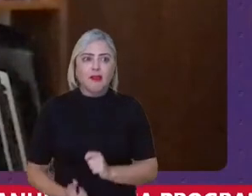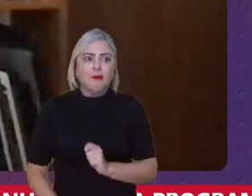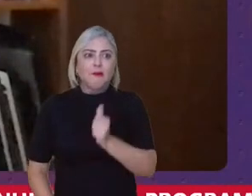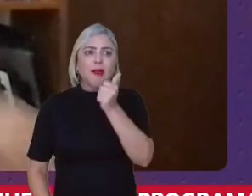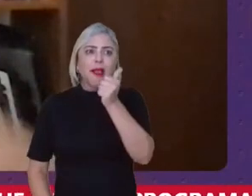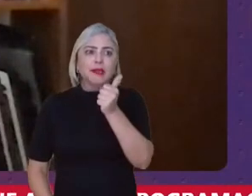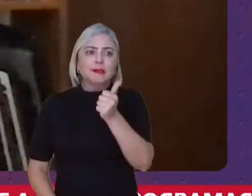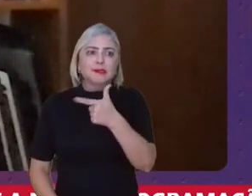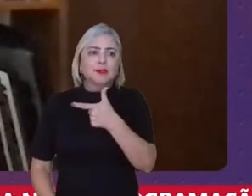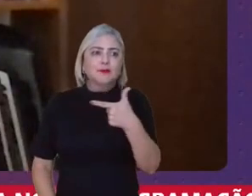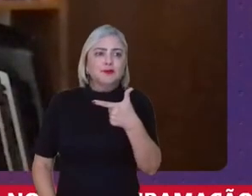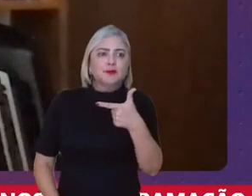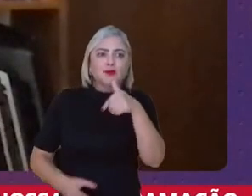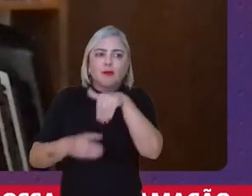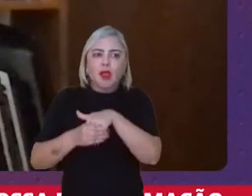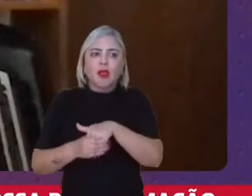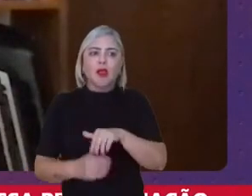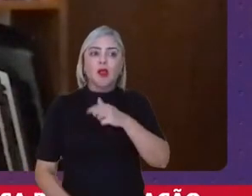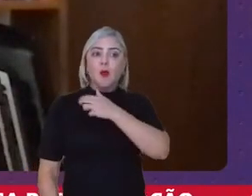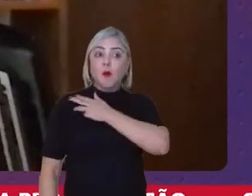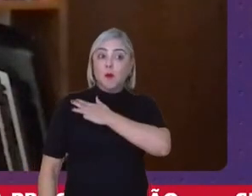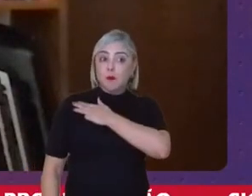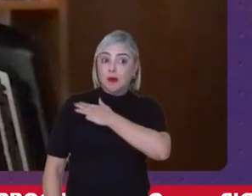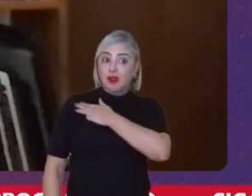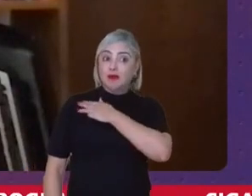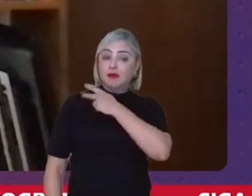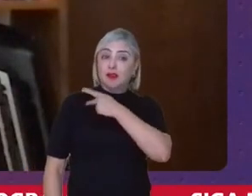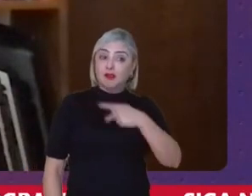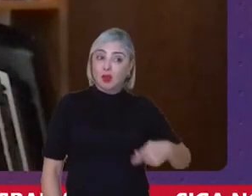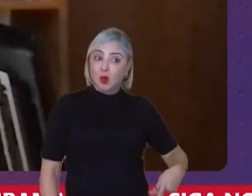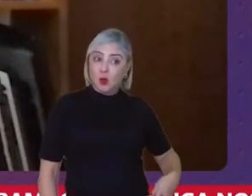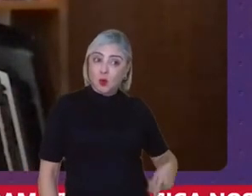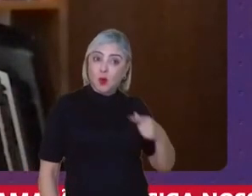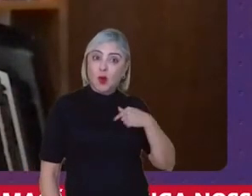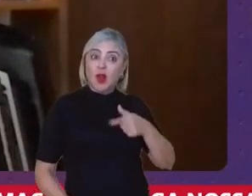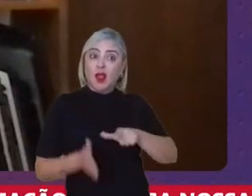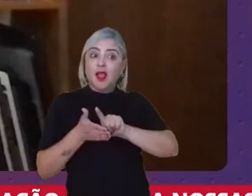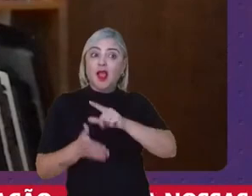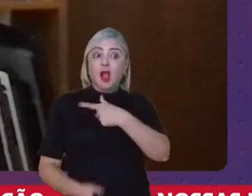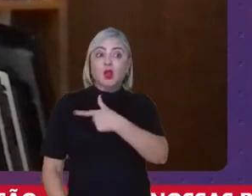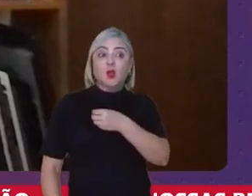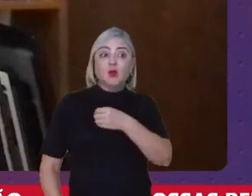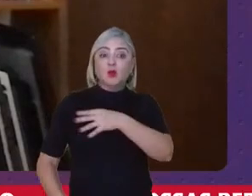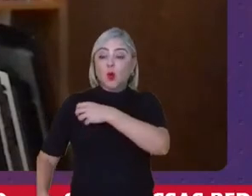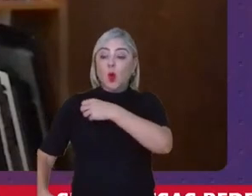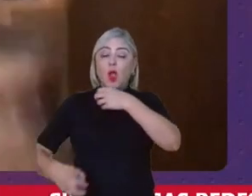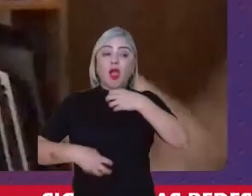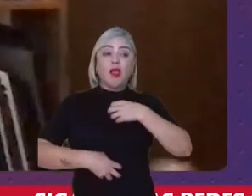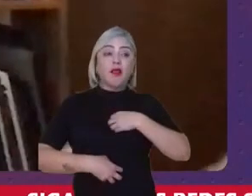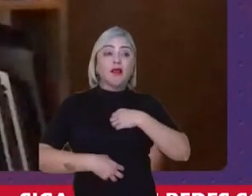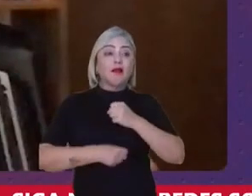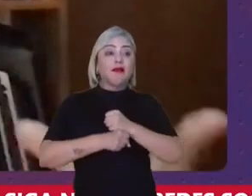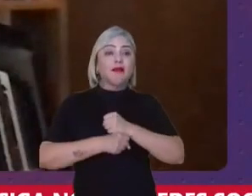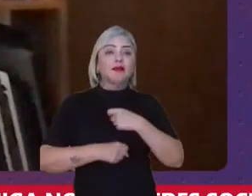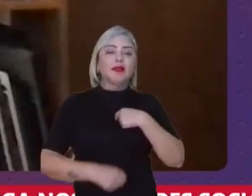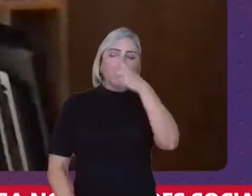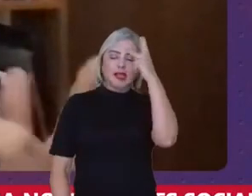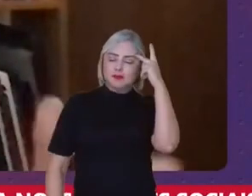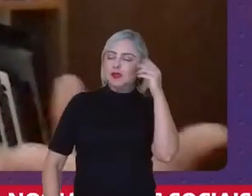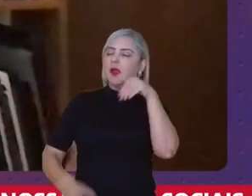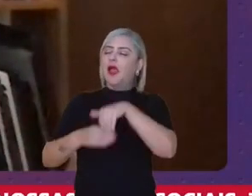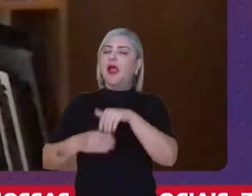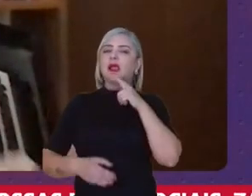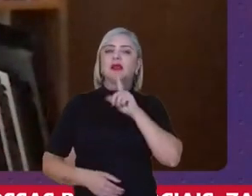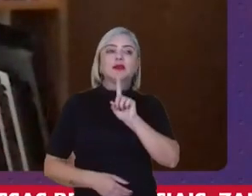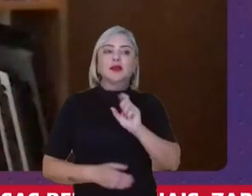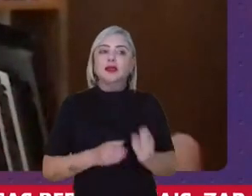ano eleitoral. O presidente Lula criou o Bolsa Família em 2003, no ano que ele assumiu, né? Então as pessoas falam que é